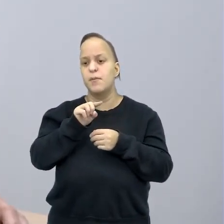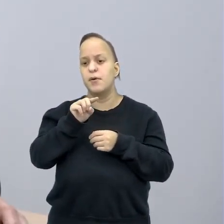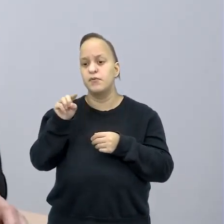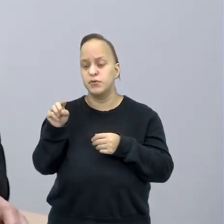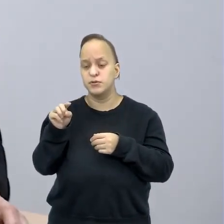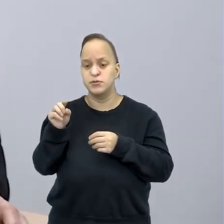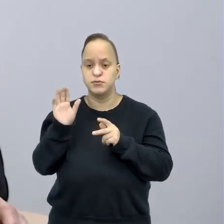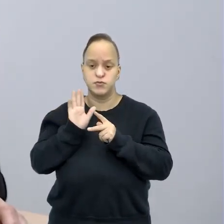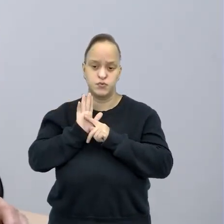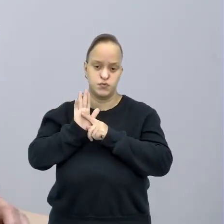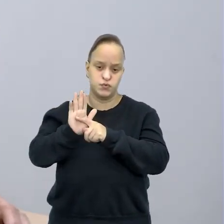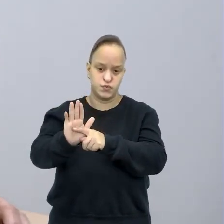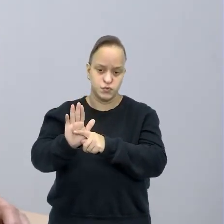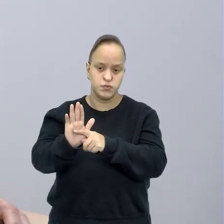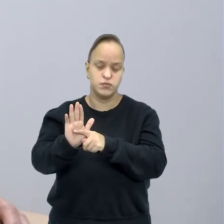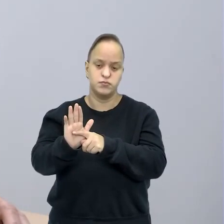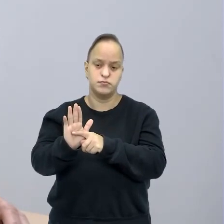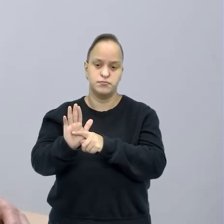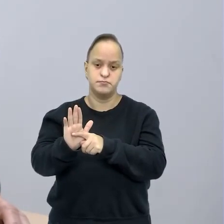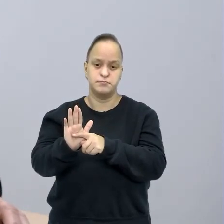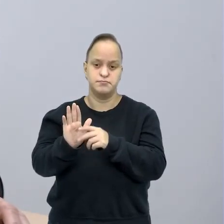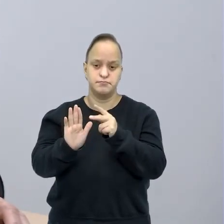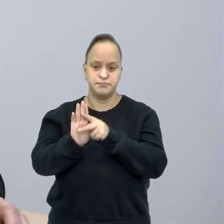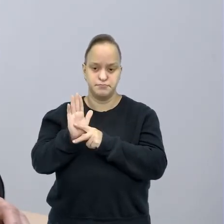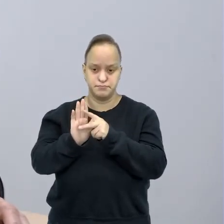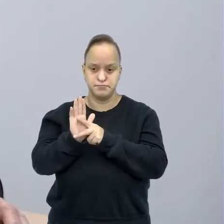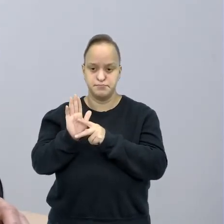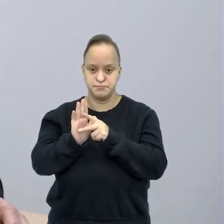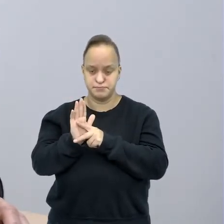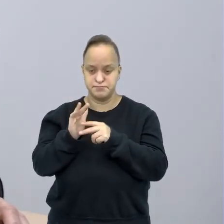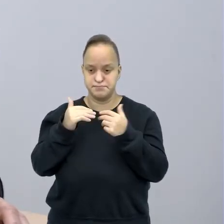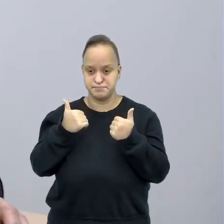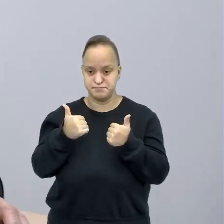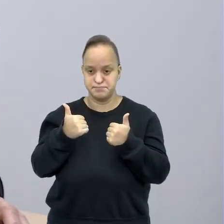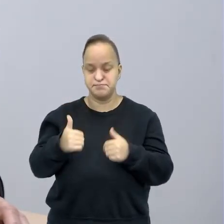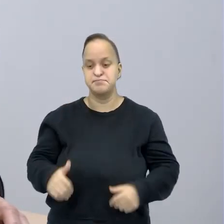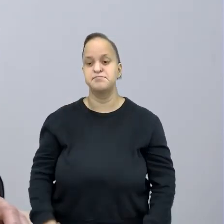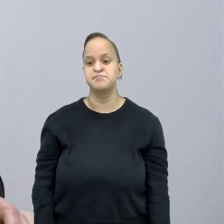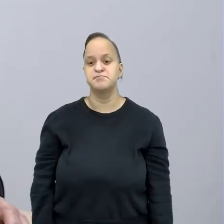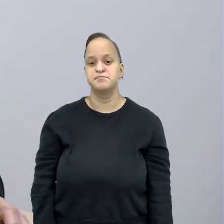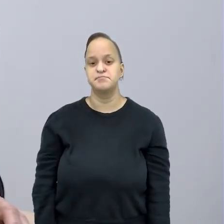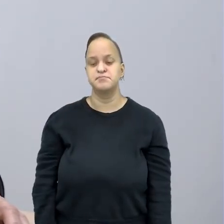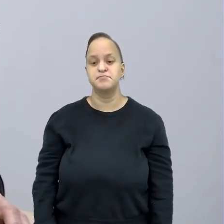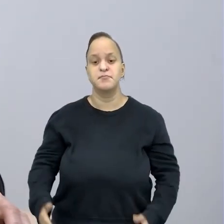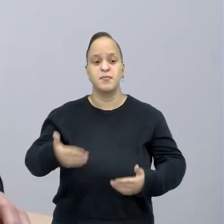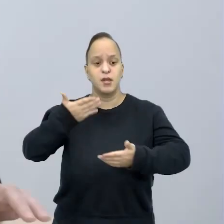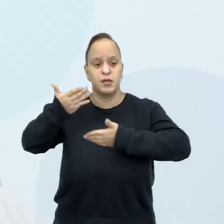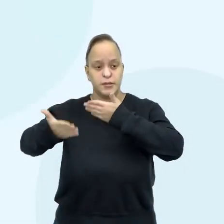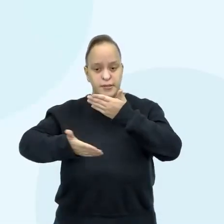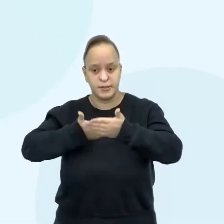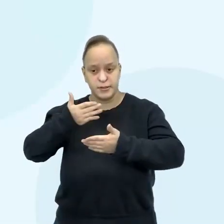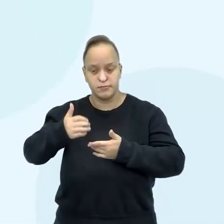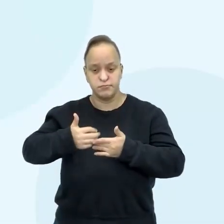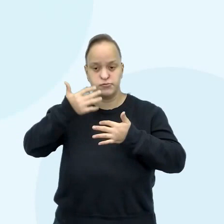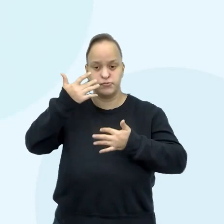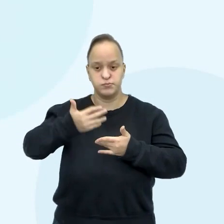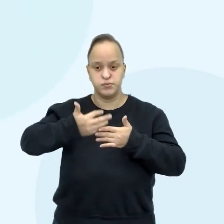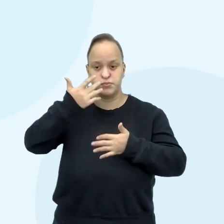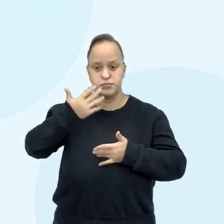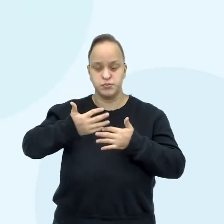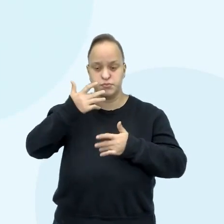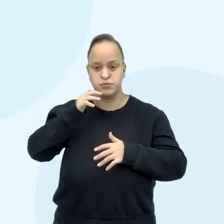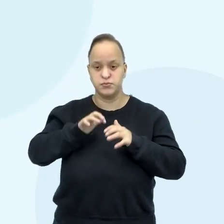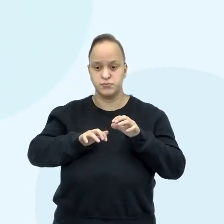possam ajudar a vocês nessa empreitada dentro das escolas. Vamos lá, interação no chat. A partir dos assuntos tratados